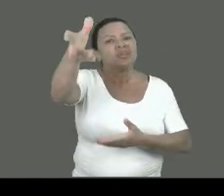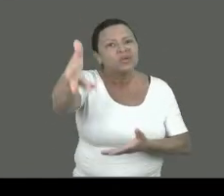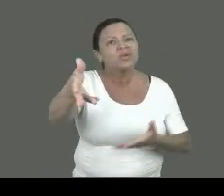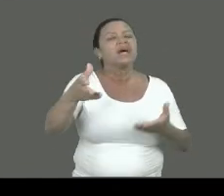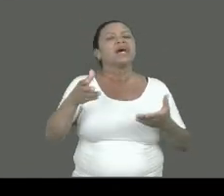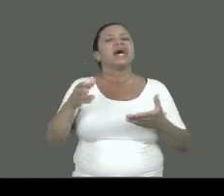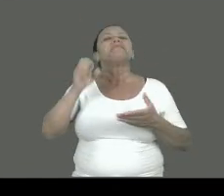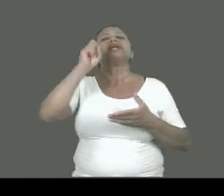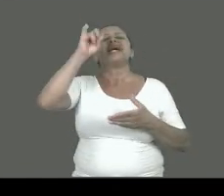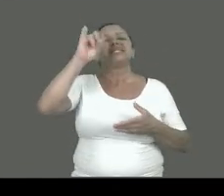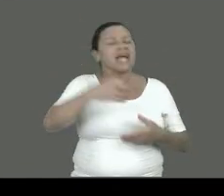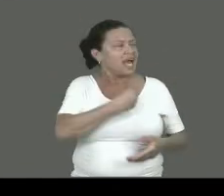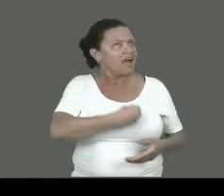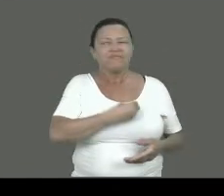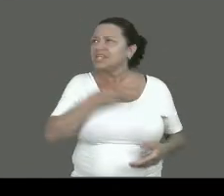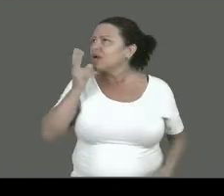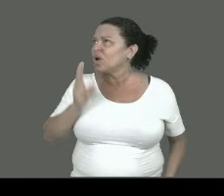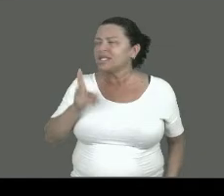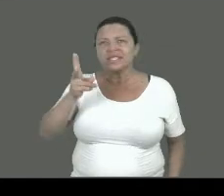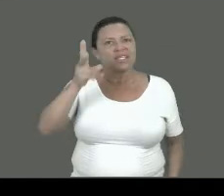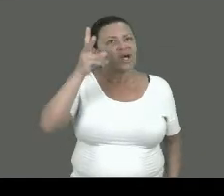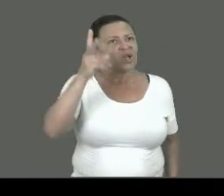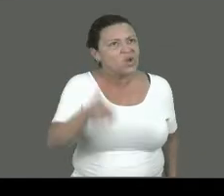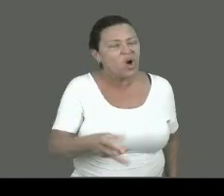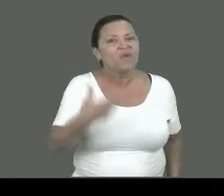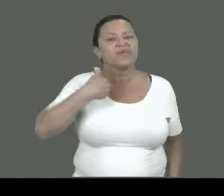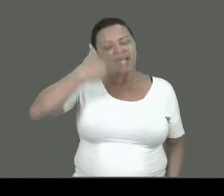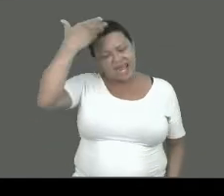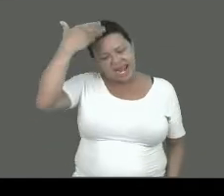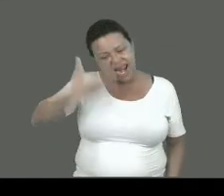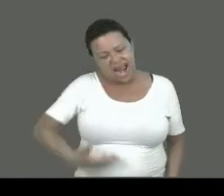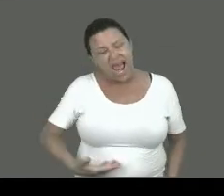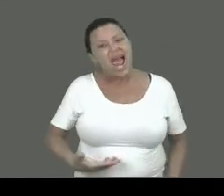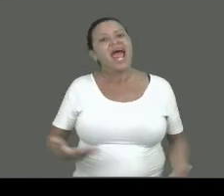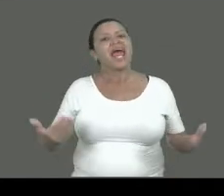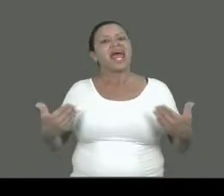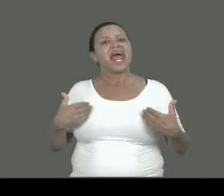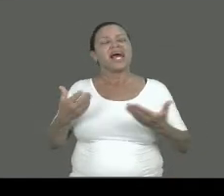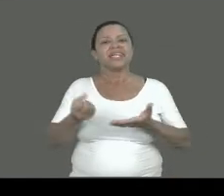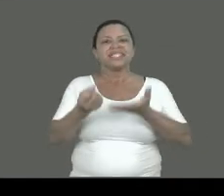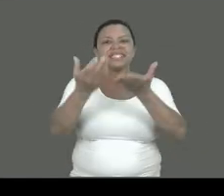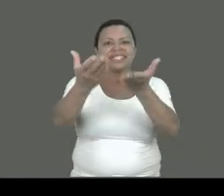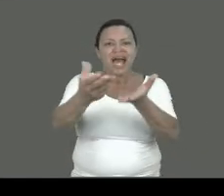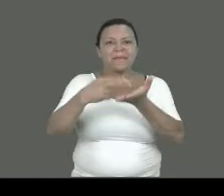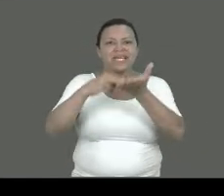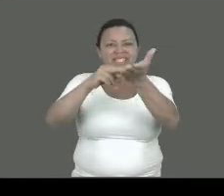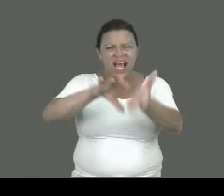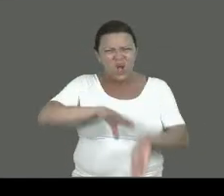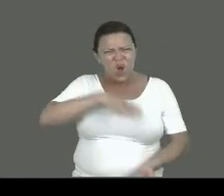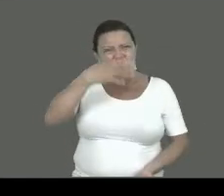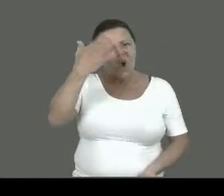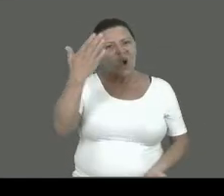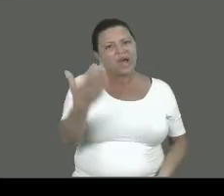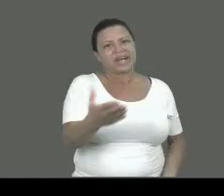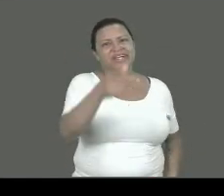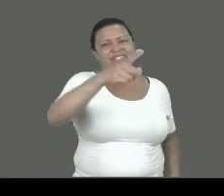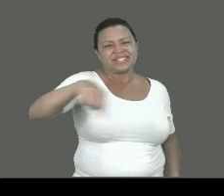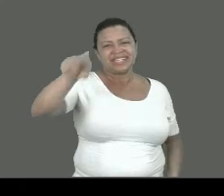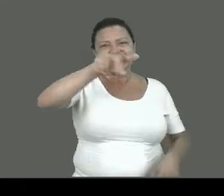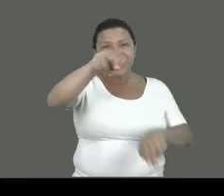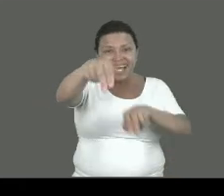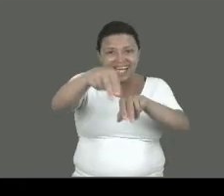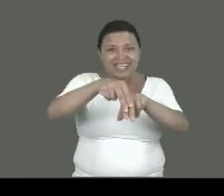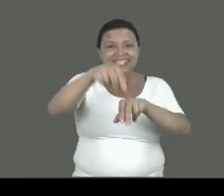porque sim, a vida continua, e cá estou eu deixando a minha mensagem de coragem para que vocês aí